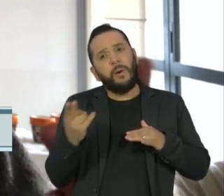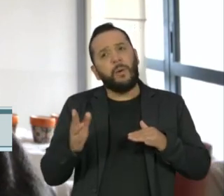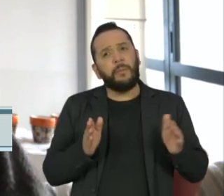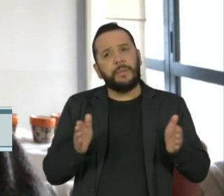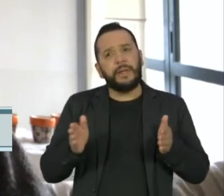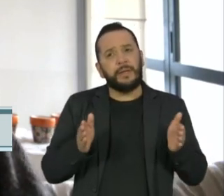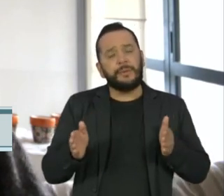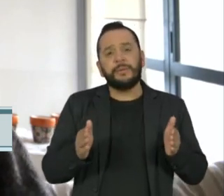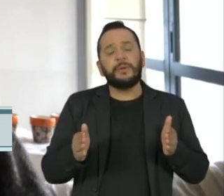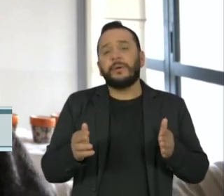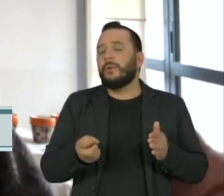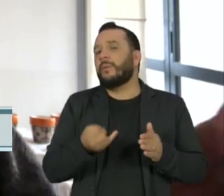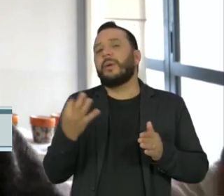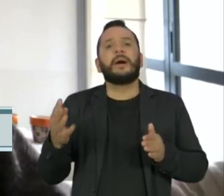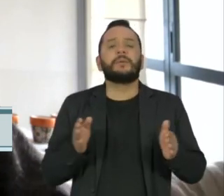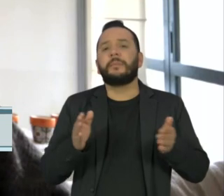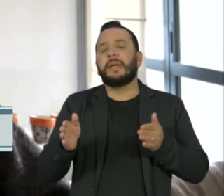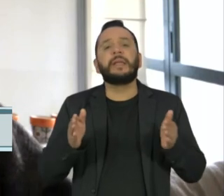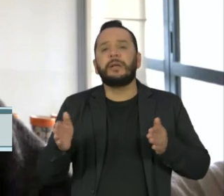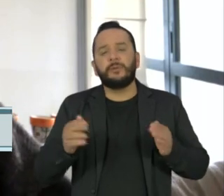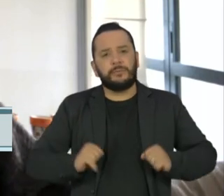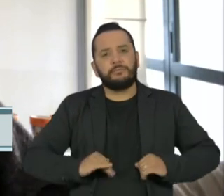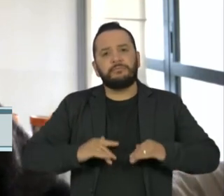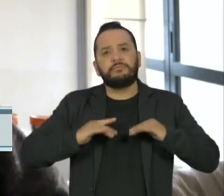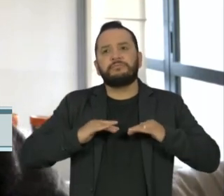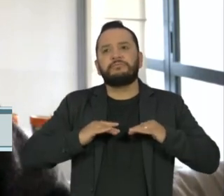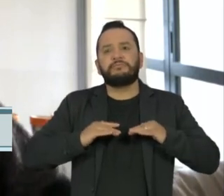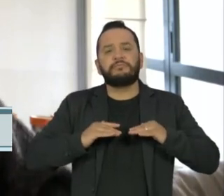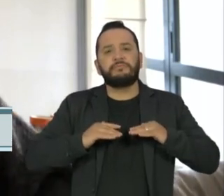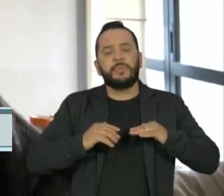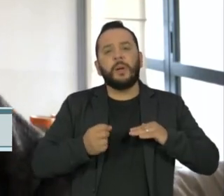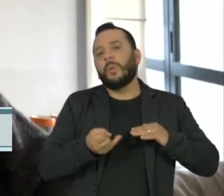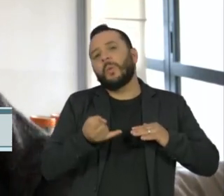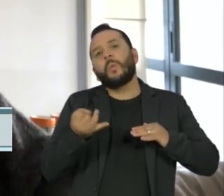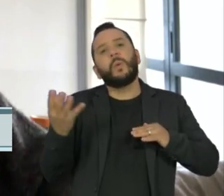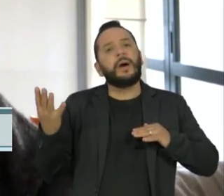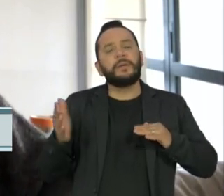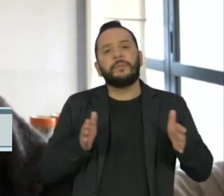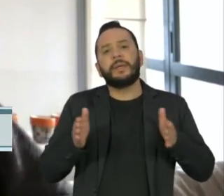tempo limitado, quanto é esse tempo, né? De quanto tempo